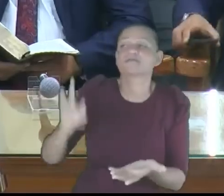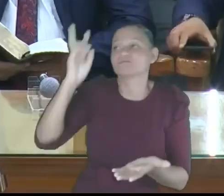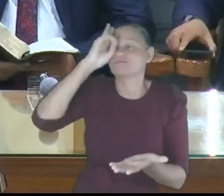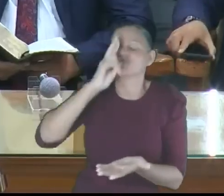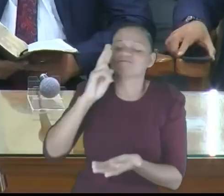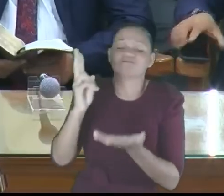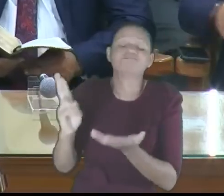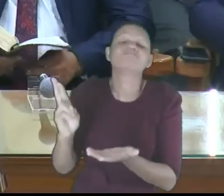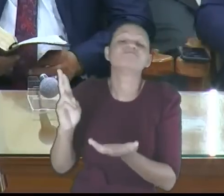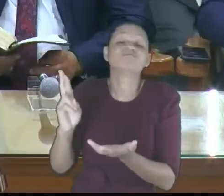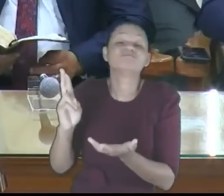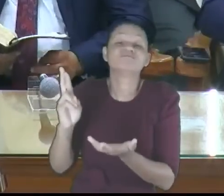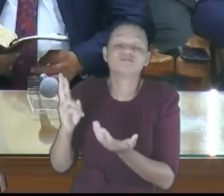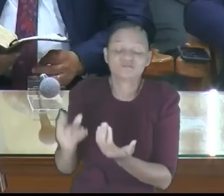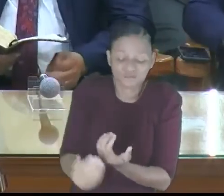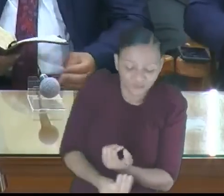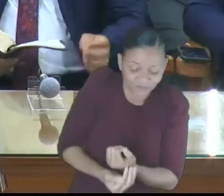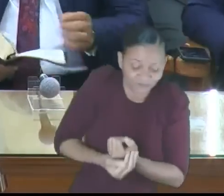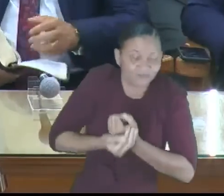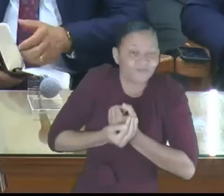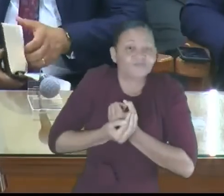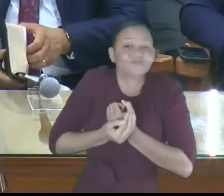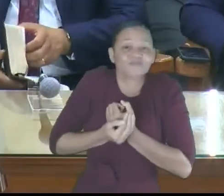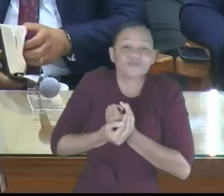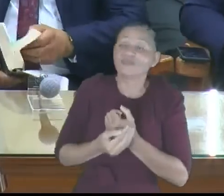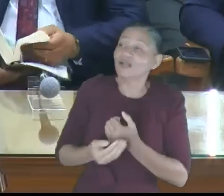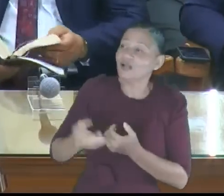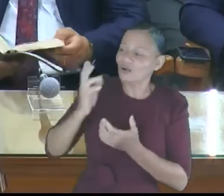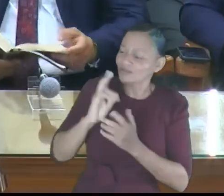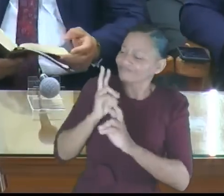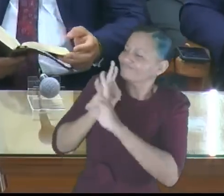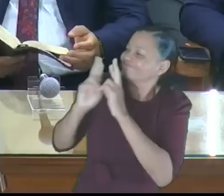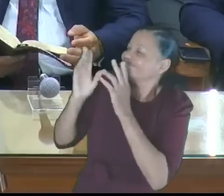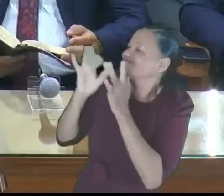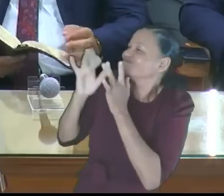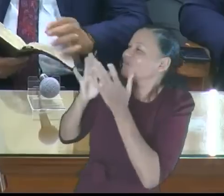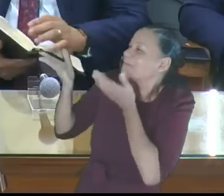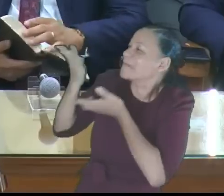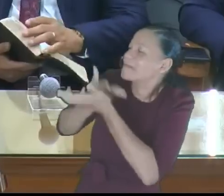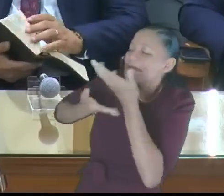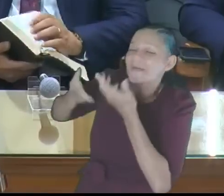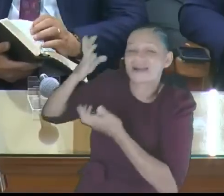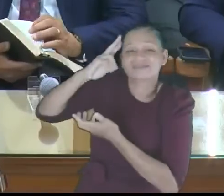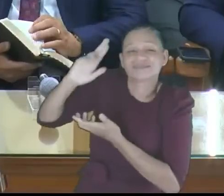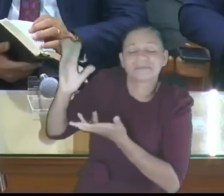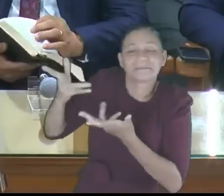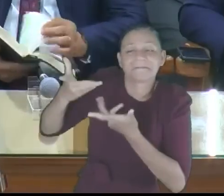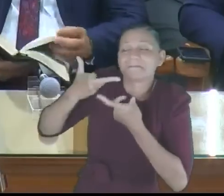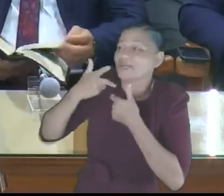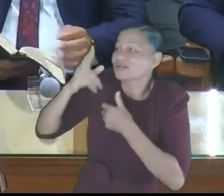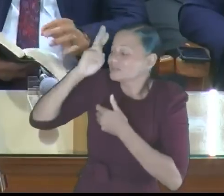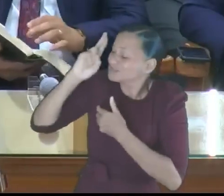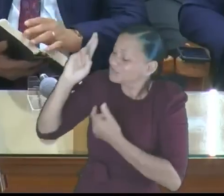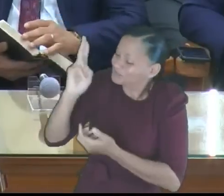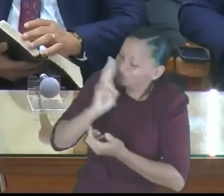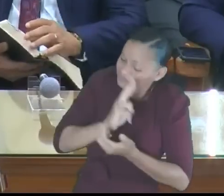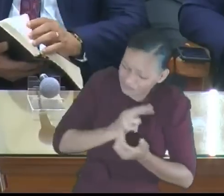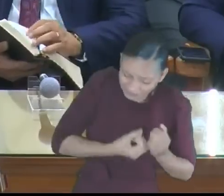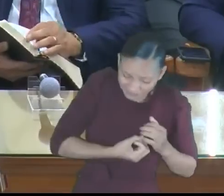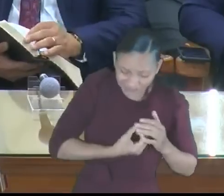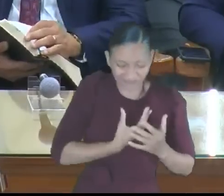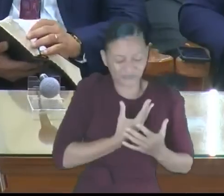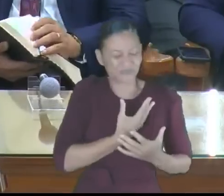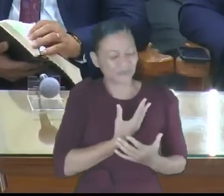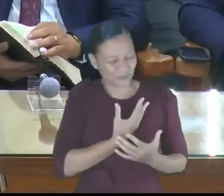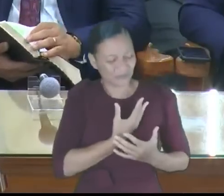carrega. O nosso relacionamento com o Senhor é maravilhoso. Ele nos carrega no peito dEle, Ele